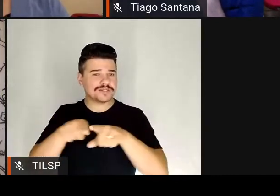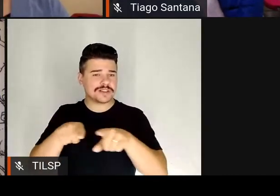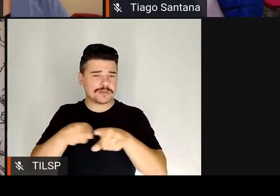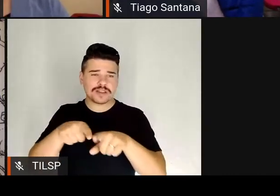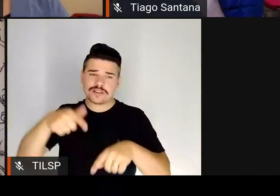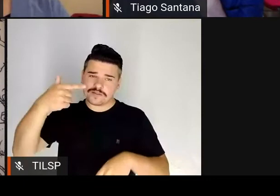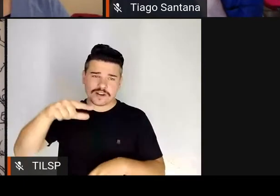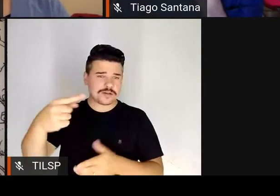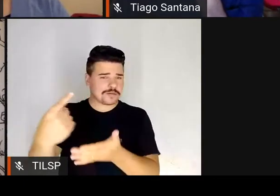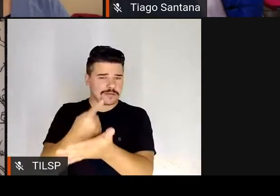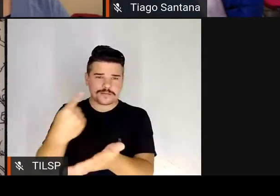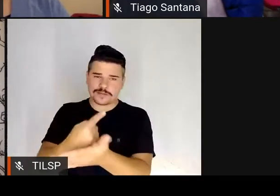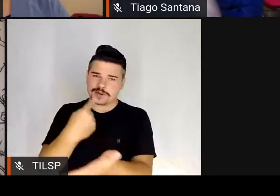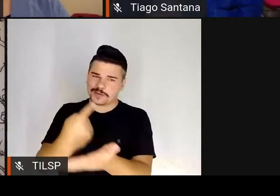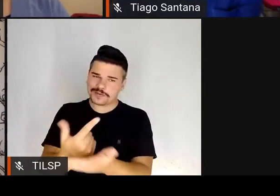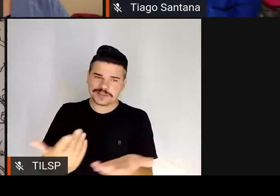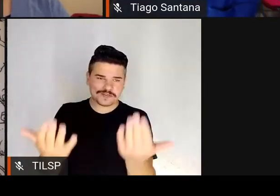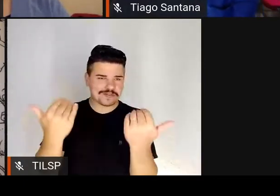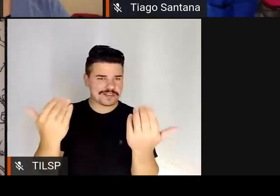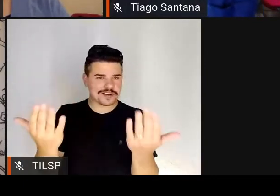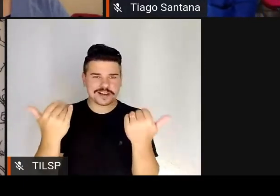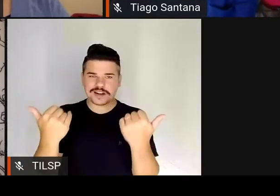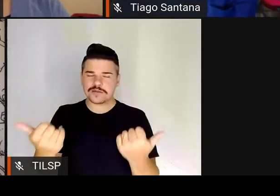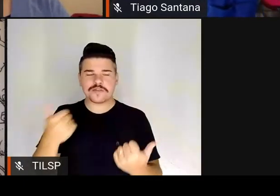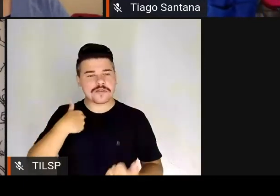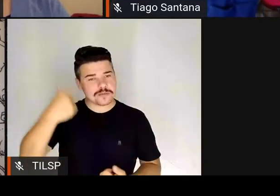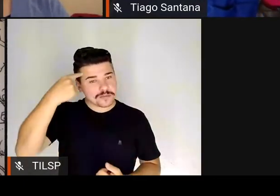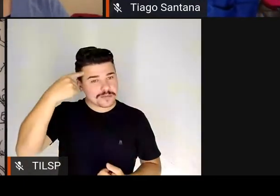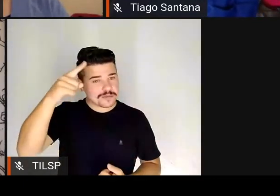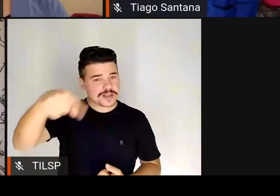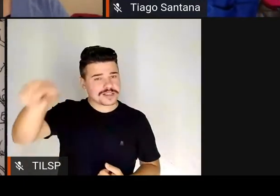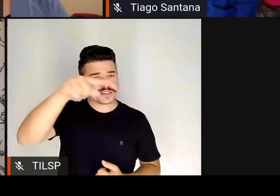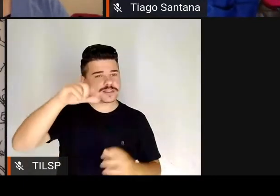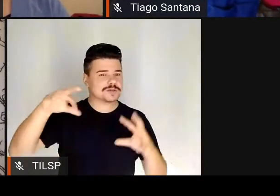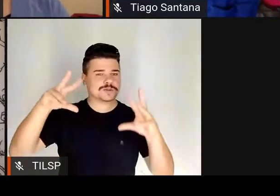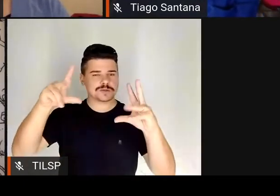perguntas. Vamos ver o que o pessoal está pensando aí sobre tudo isso.